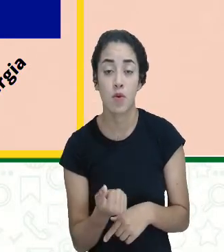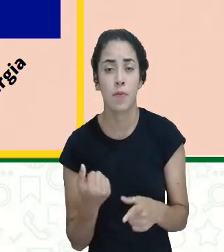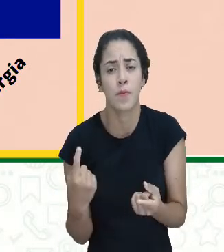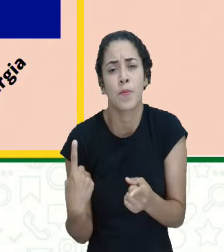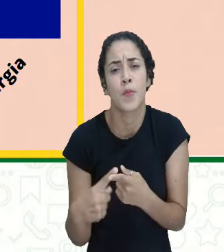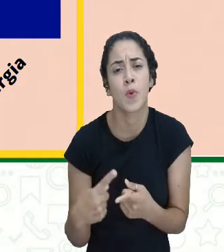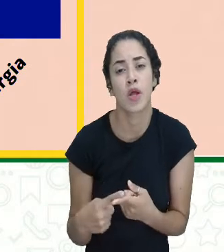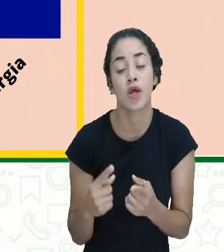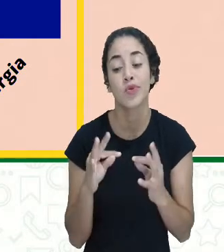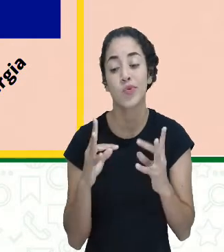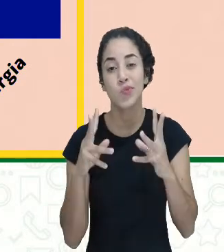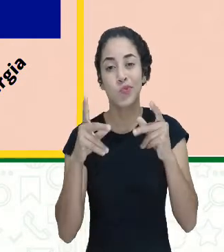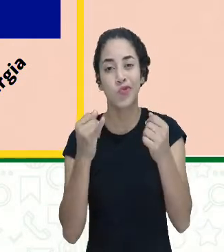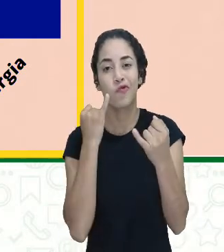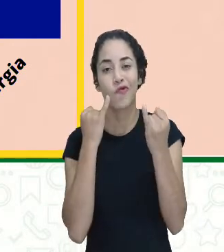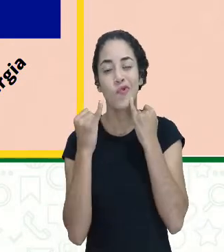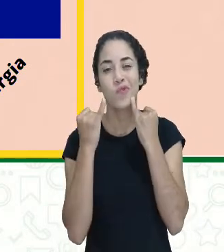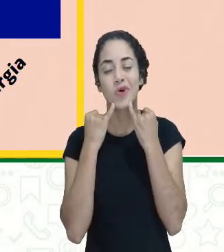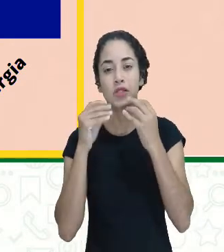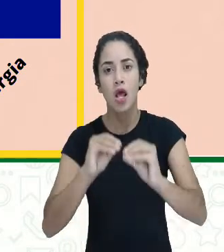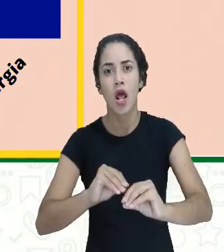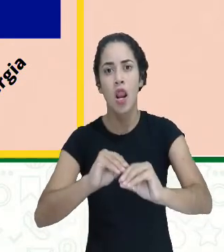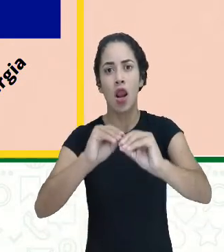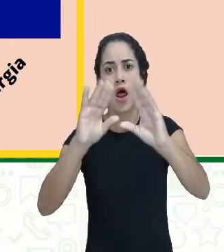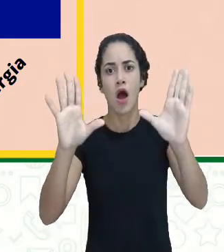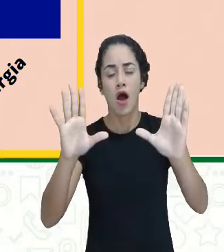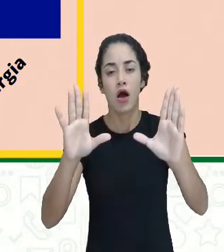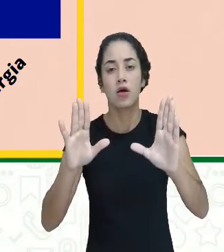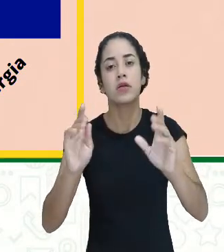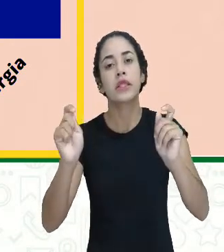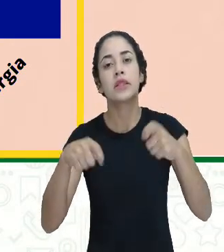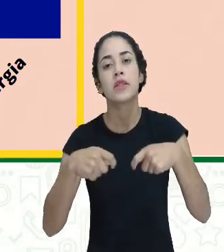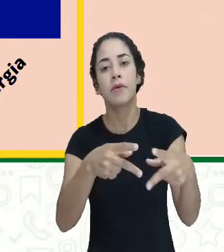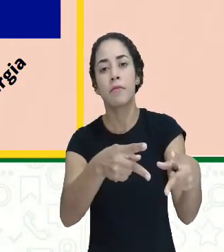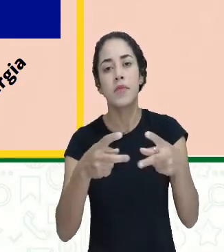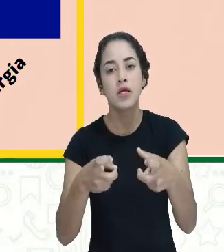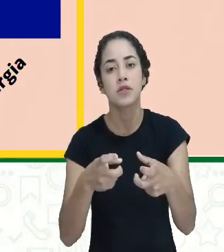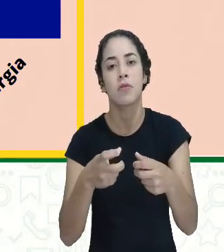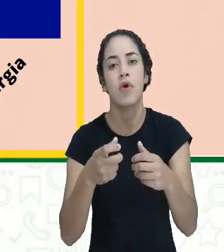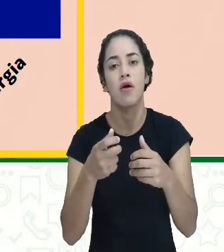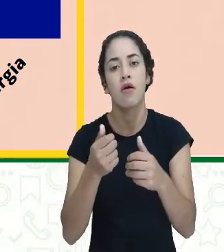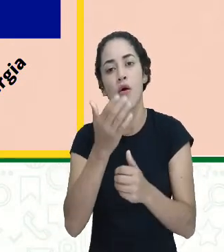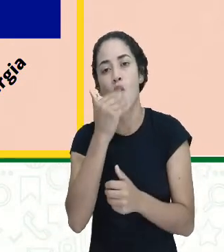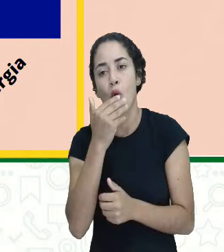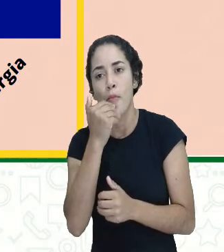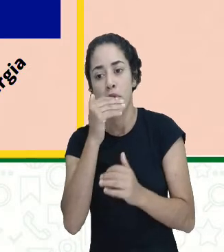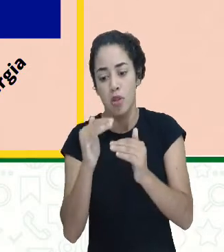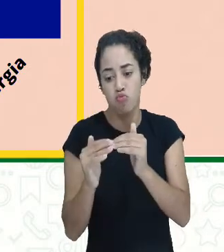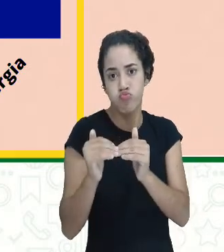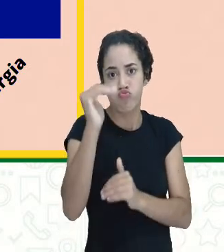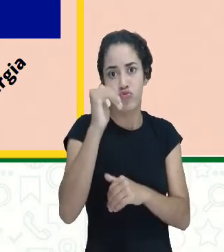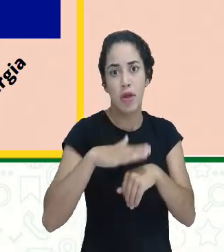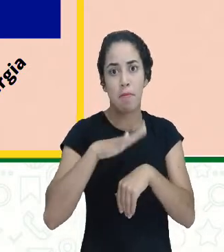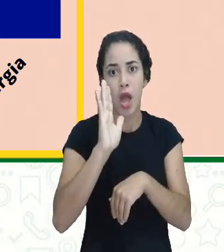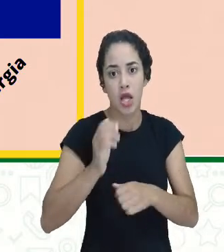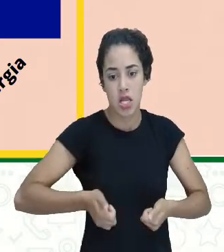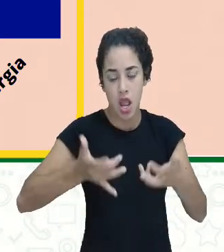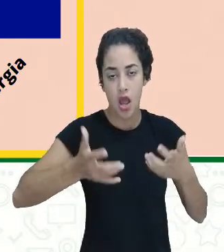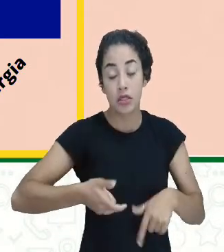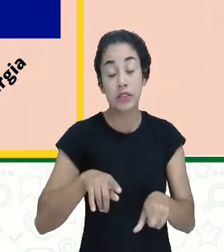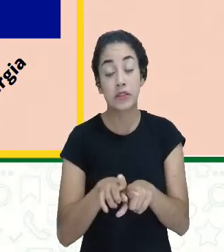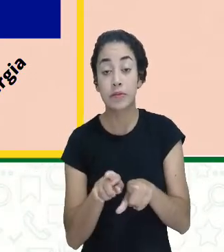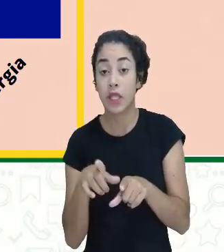todas as informações ampliadas. Ou seja, você vai perceber que a alimentação é o gasto maior, né? Depois